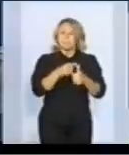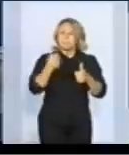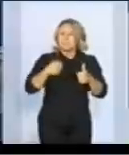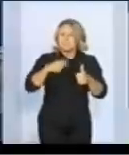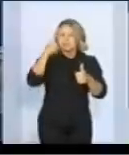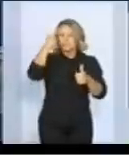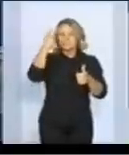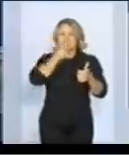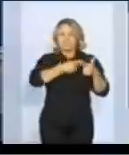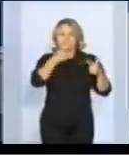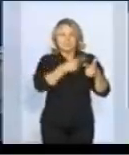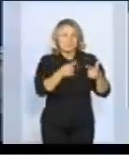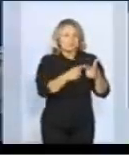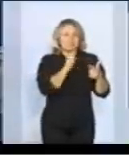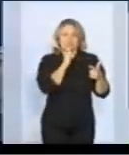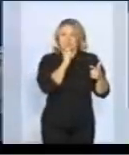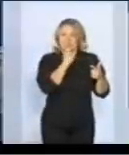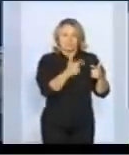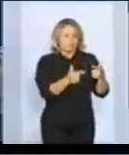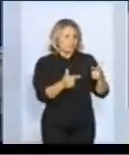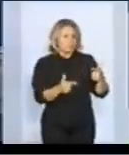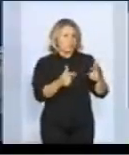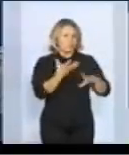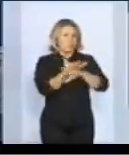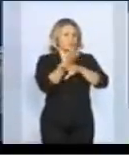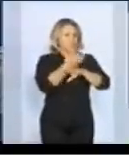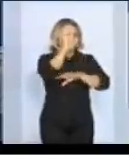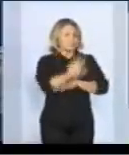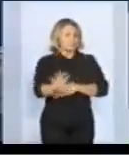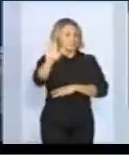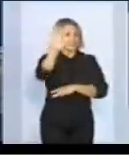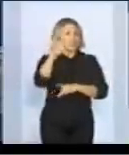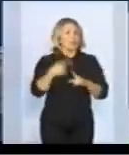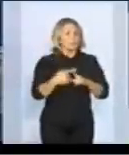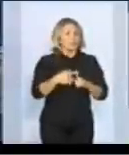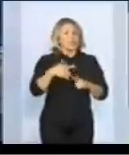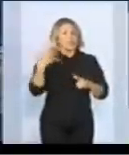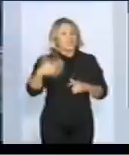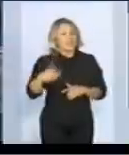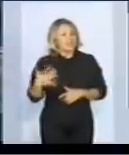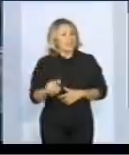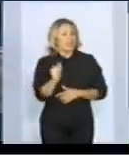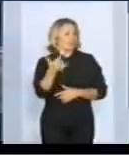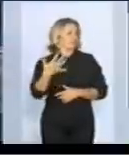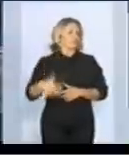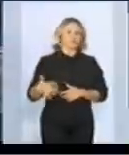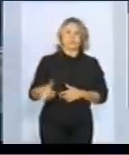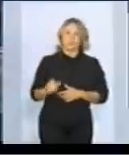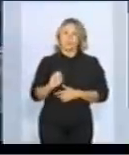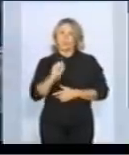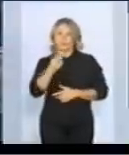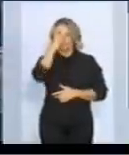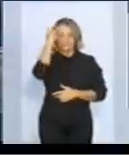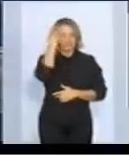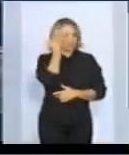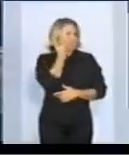o problema de não ter o conteúdo nacional disposto é porque, eventualmente, ele é caro ou, eventualmente, as pessoas não querem